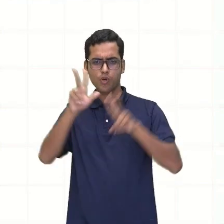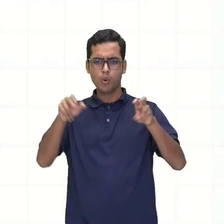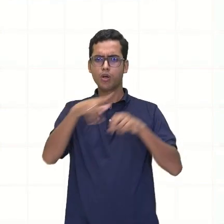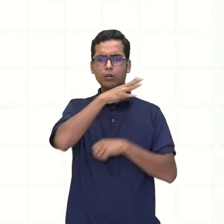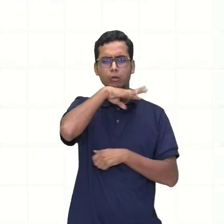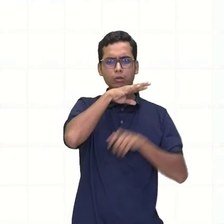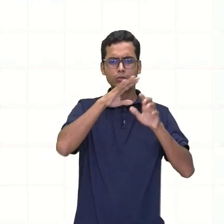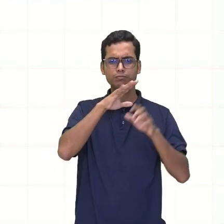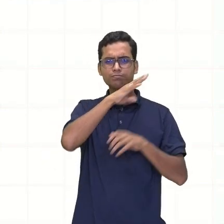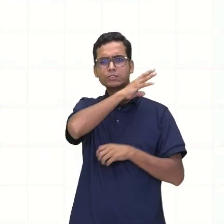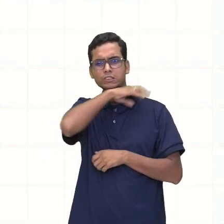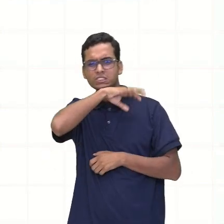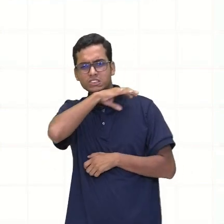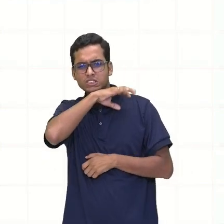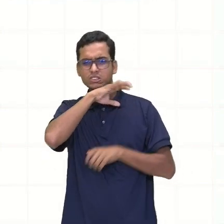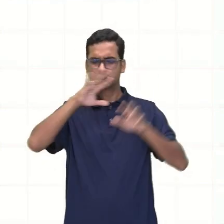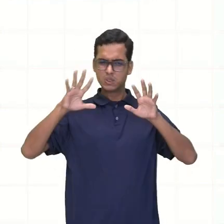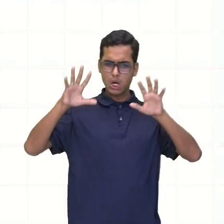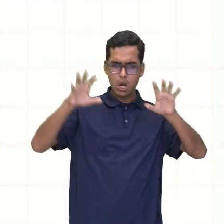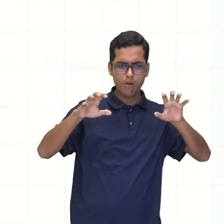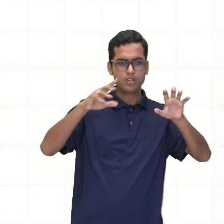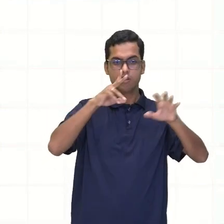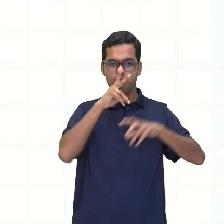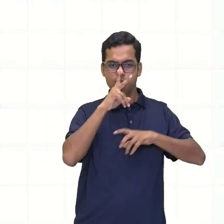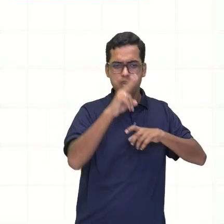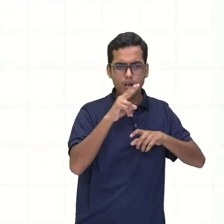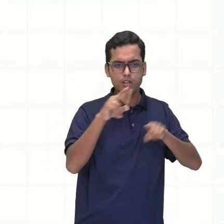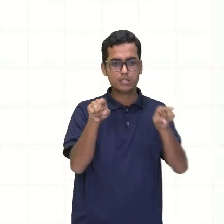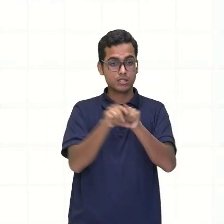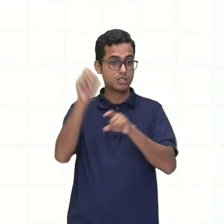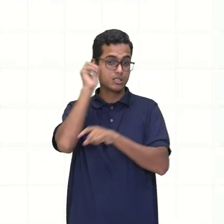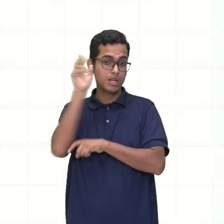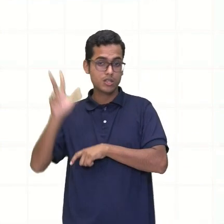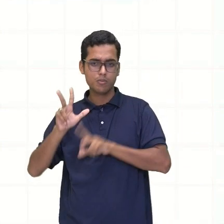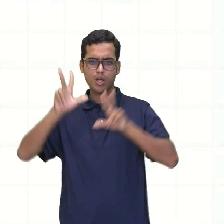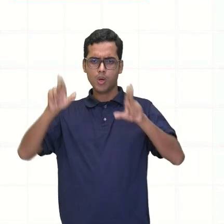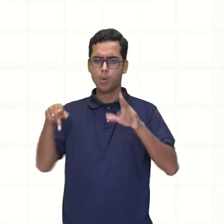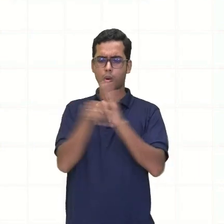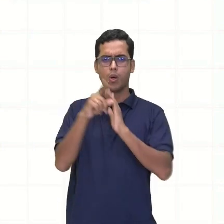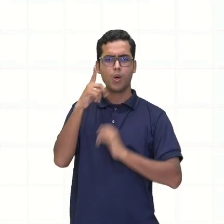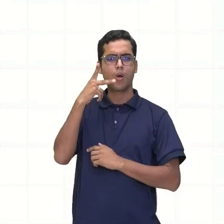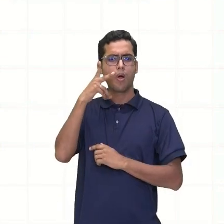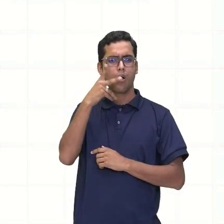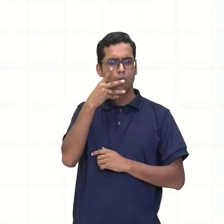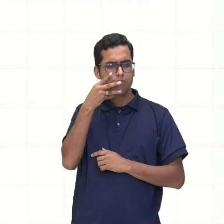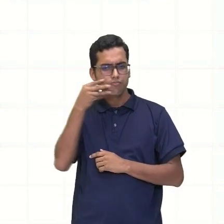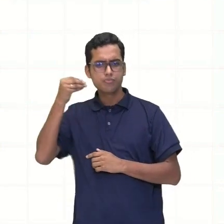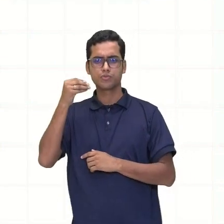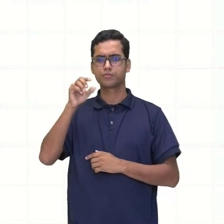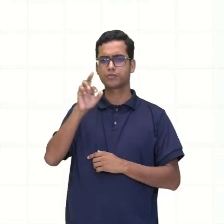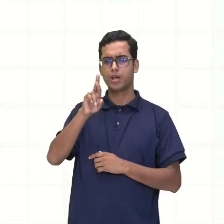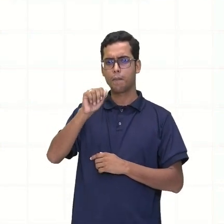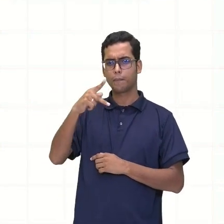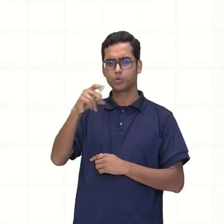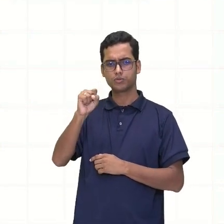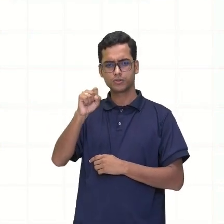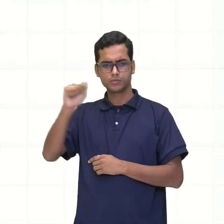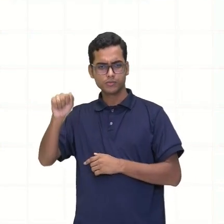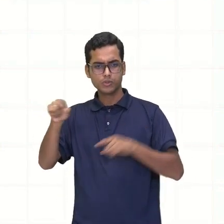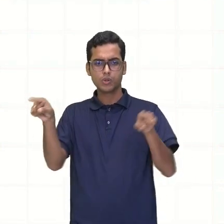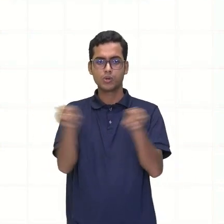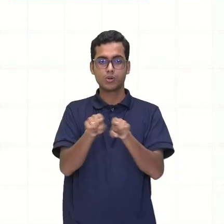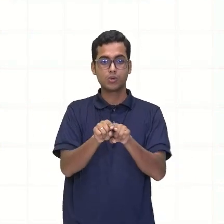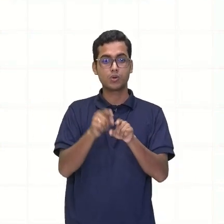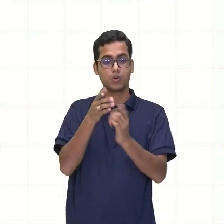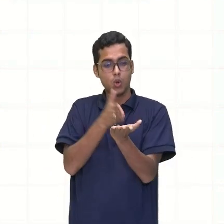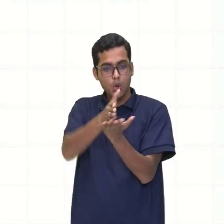uma raposa, ou seja, sempre está à frente das decisões. E ele fala também que o destino do governo é baseado na